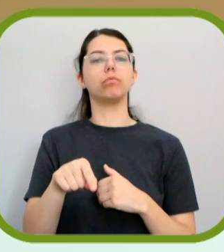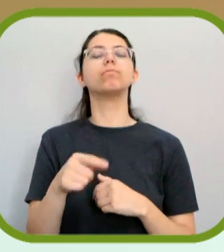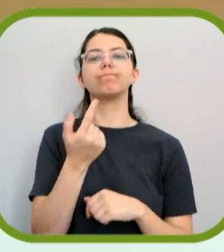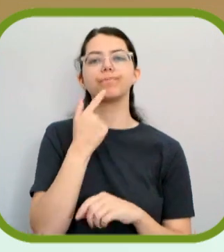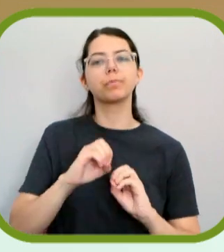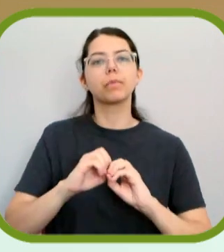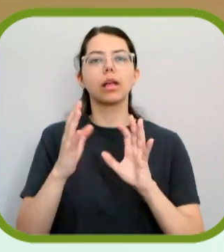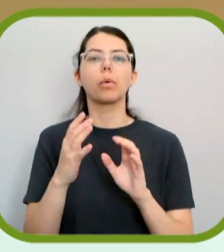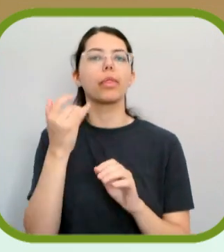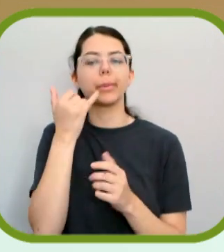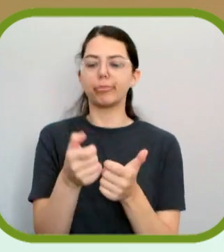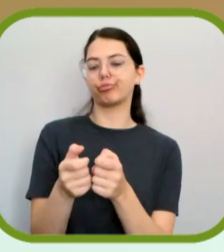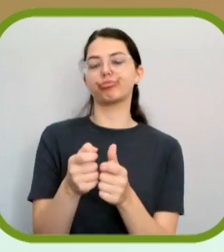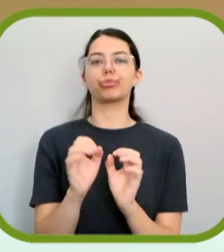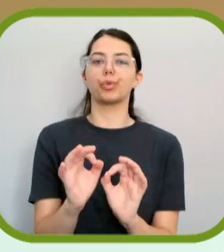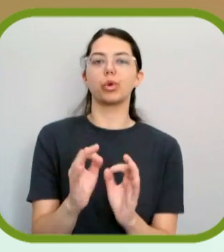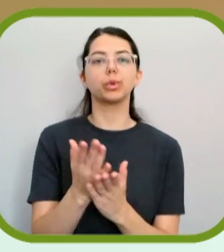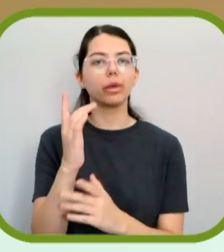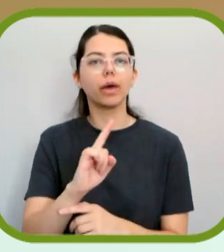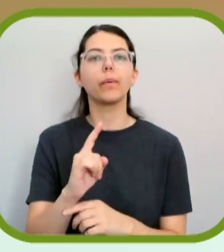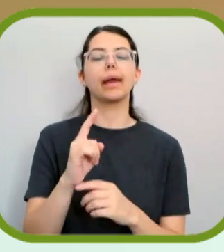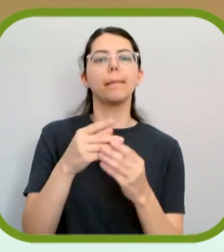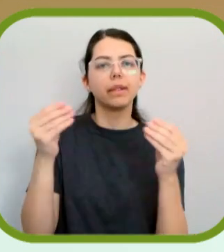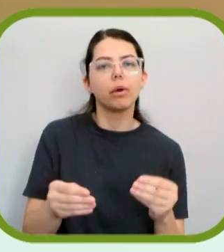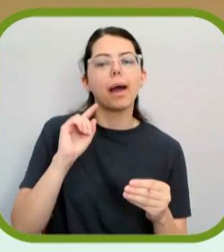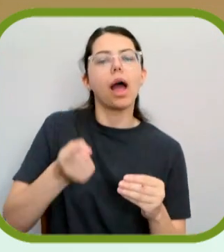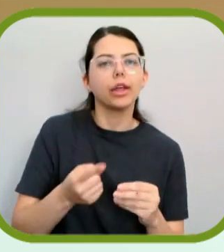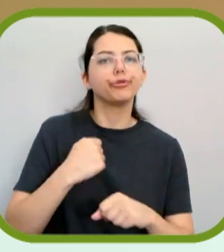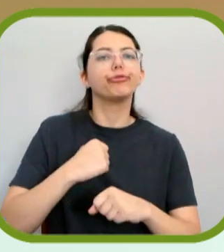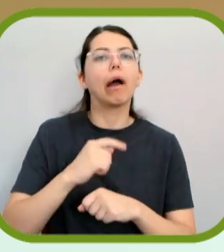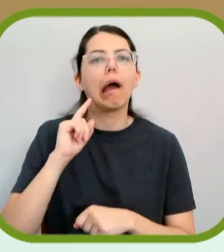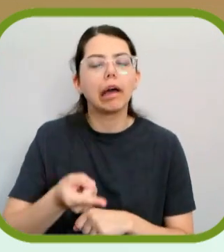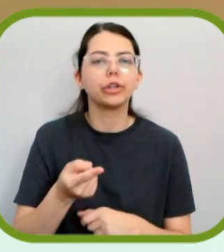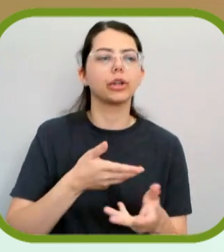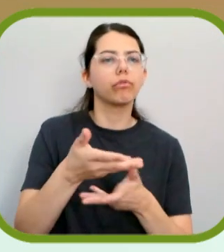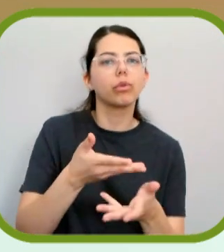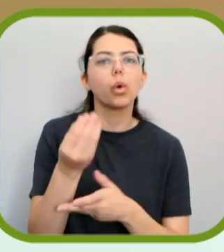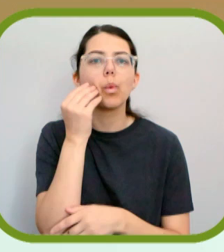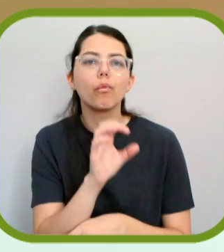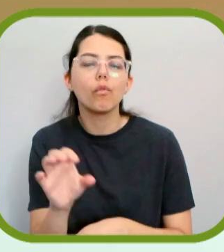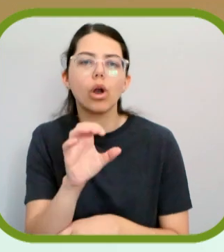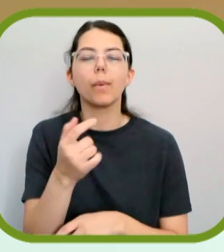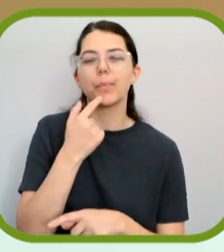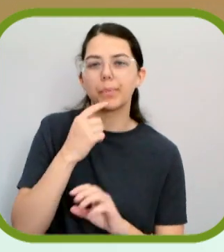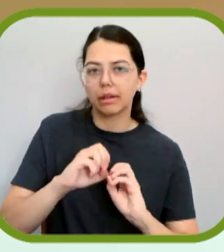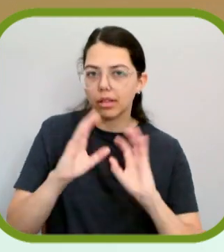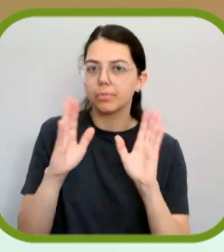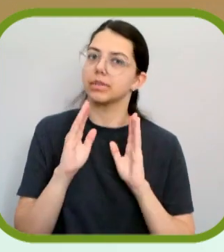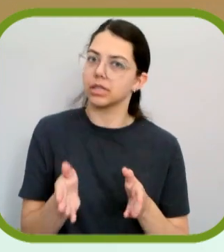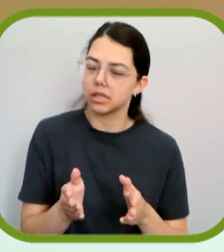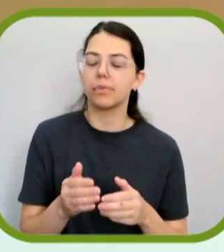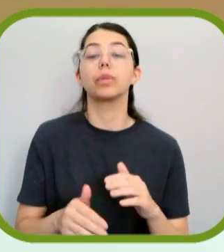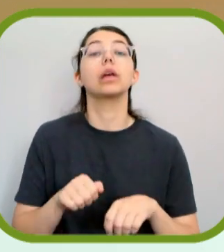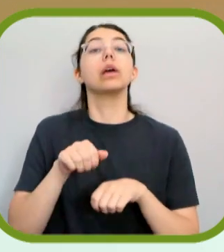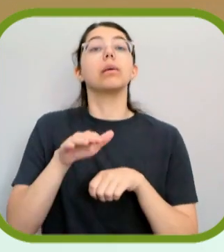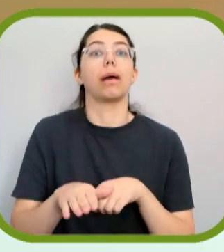linha, perceberem um bocadinho melhor como é que funciona, não é só saber mexer no telefone, não é? Quais é que são as redes, o que é que se faz nessas redes, que tipo de interações é que eles têm,